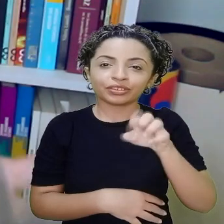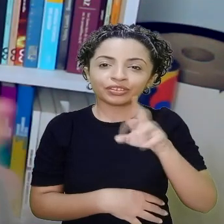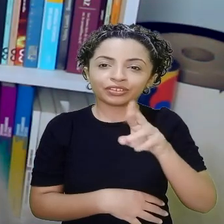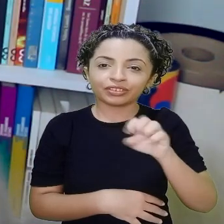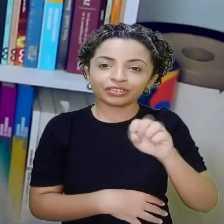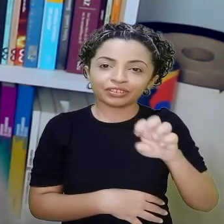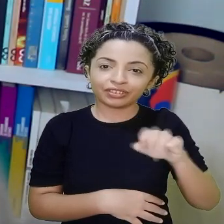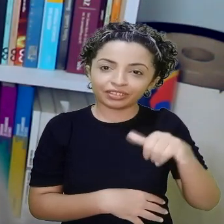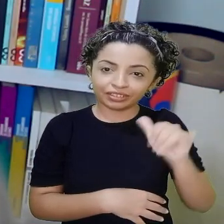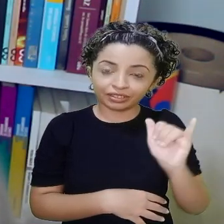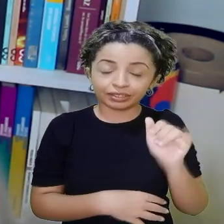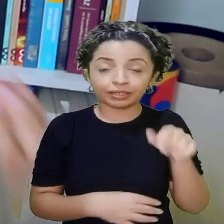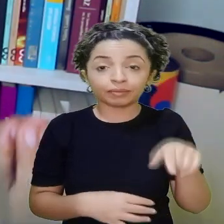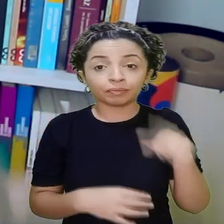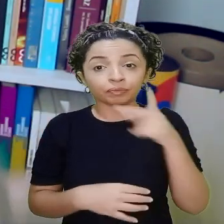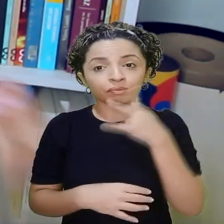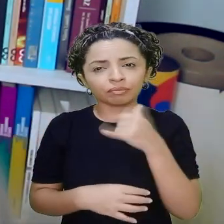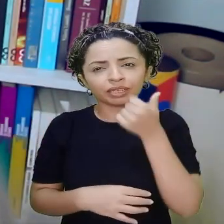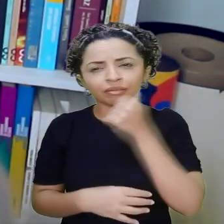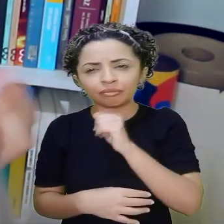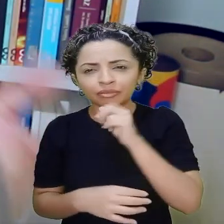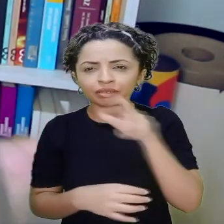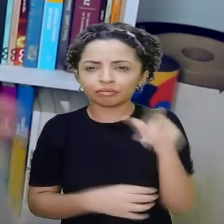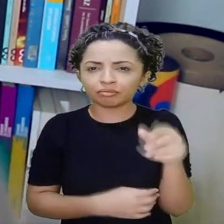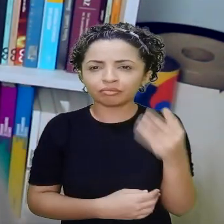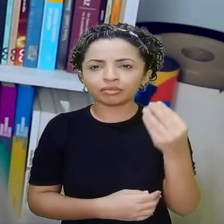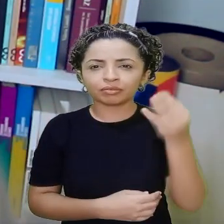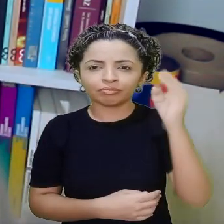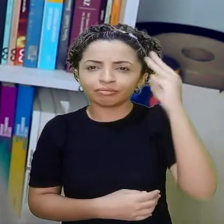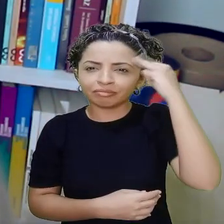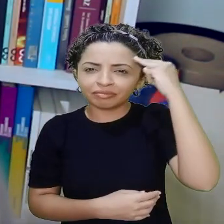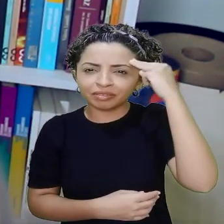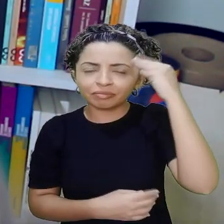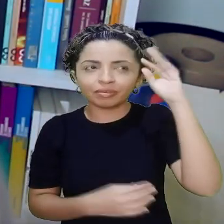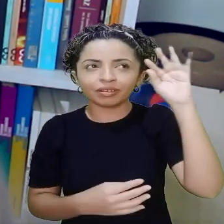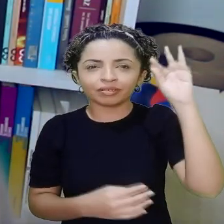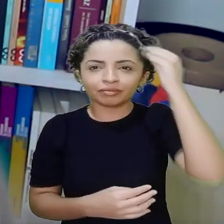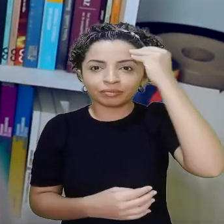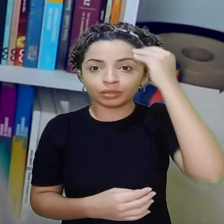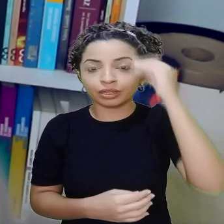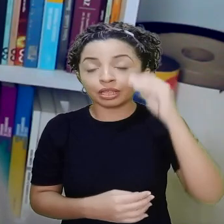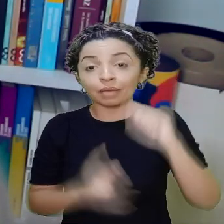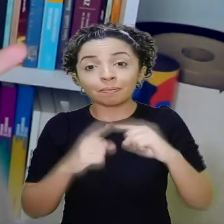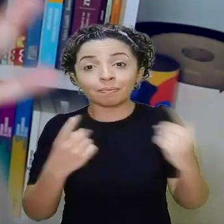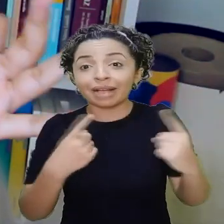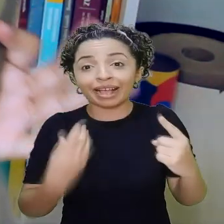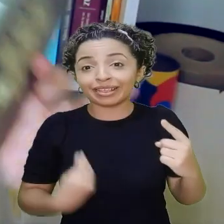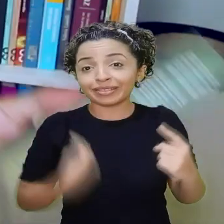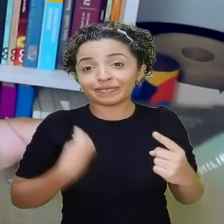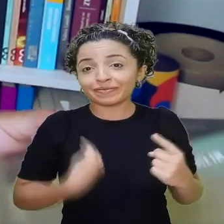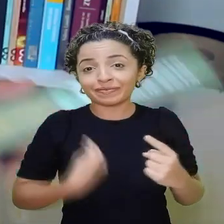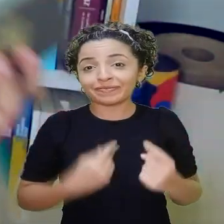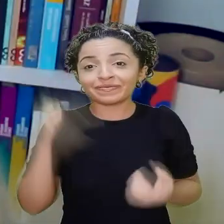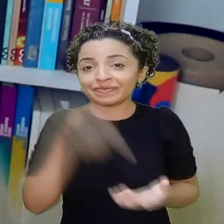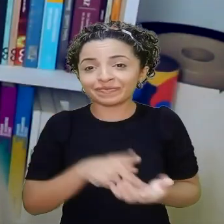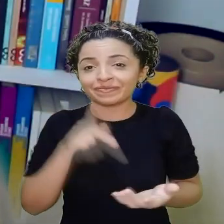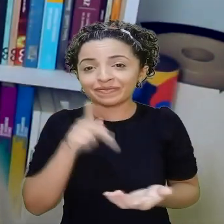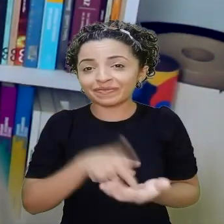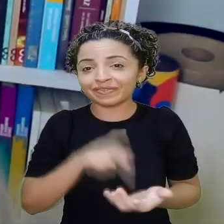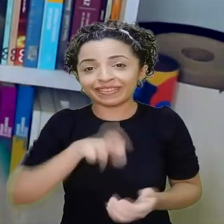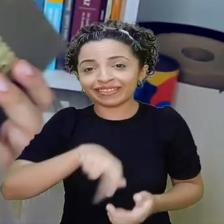em Nova Jersey. A mãe, o pai, o irmão estão aqui como se as lembranças dele